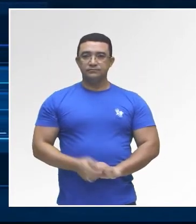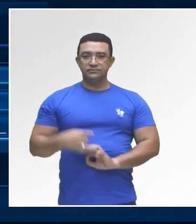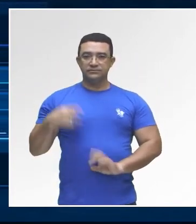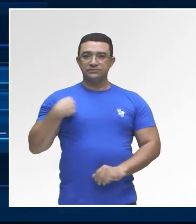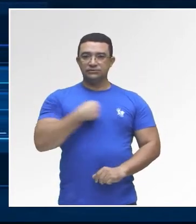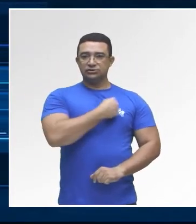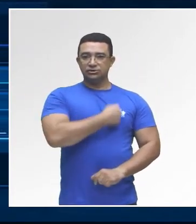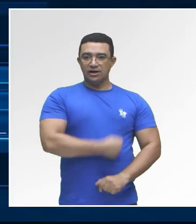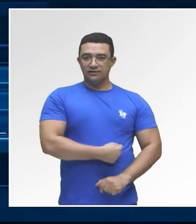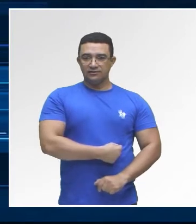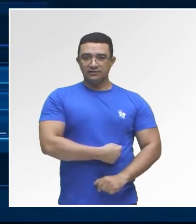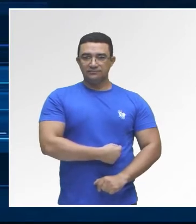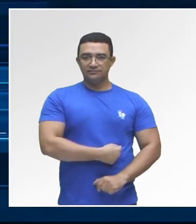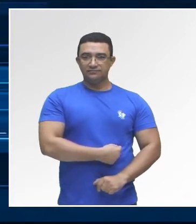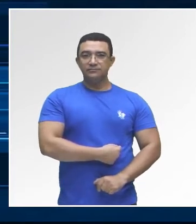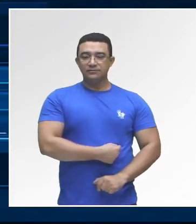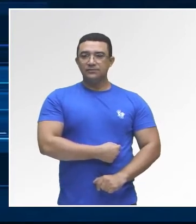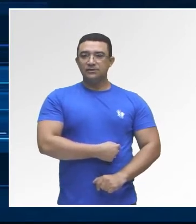Chinese.